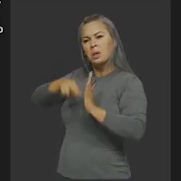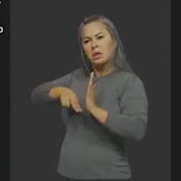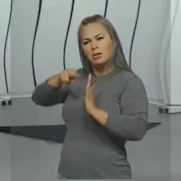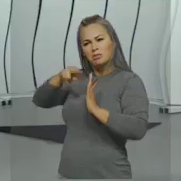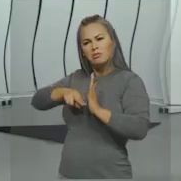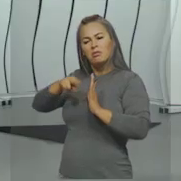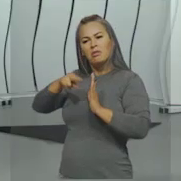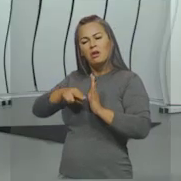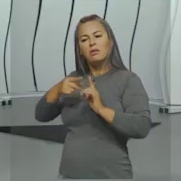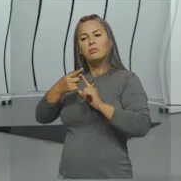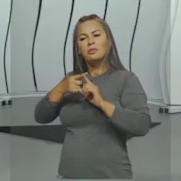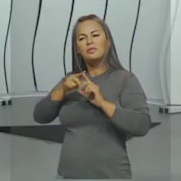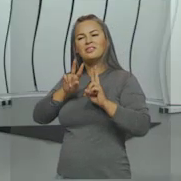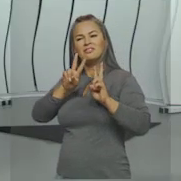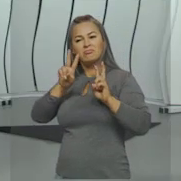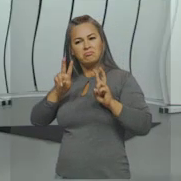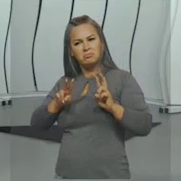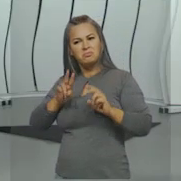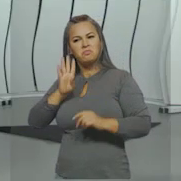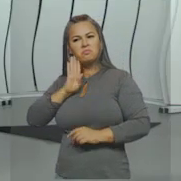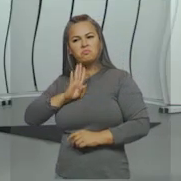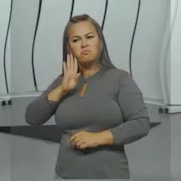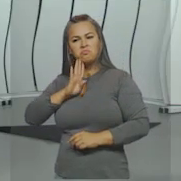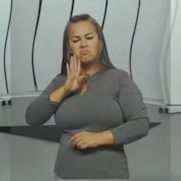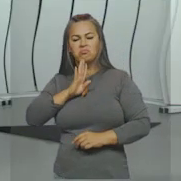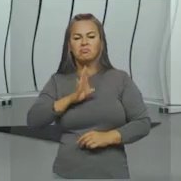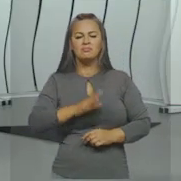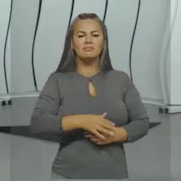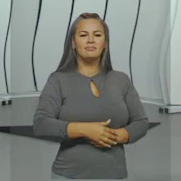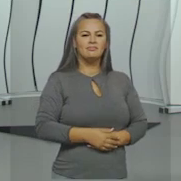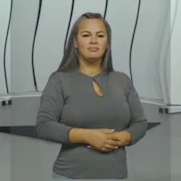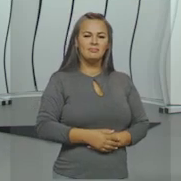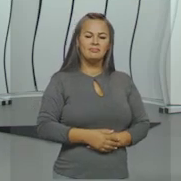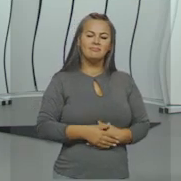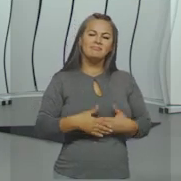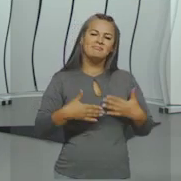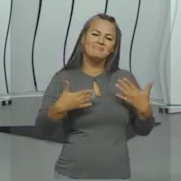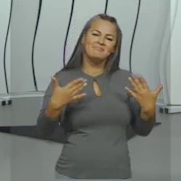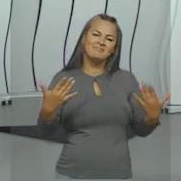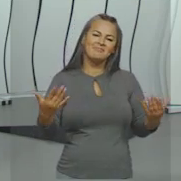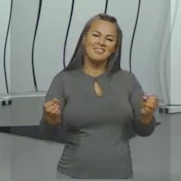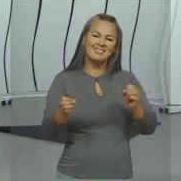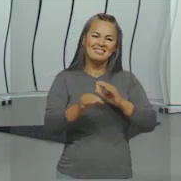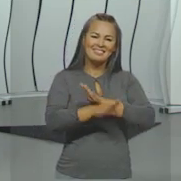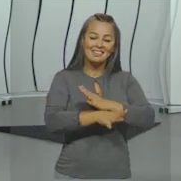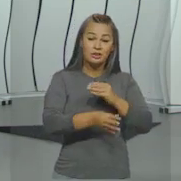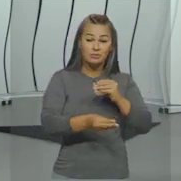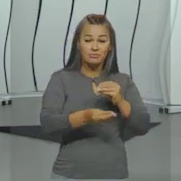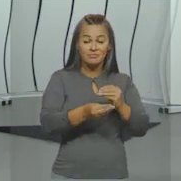que é um assunto interessante, faz parte do nosso dia a dia. É isso que eu queria falar com você.